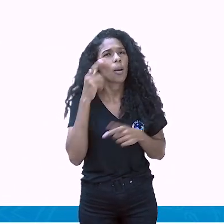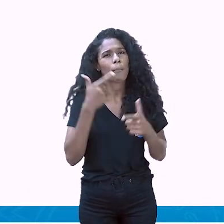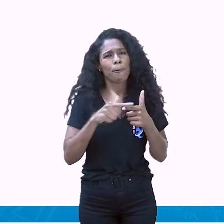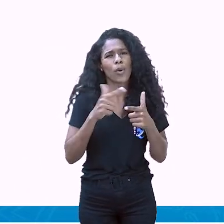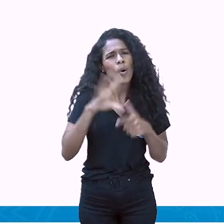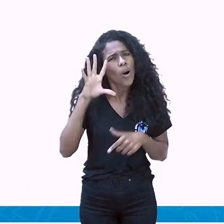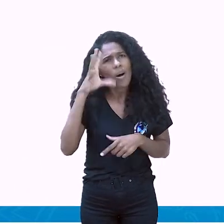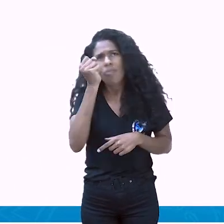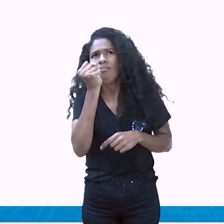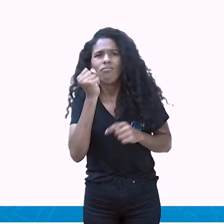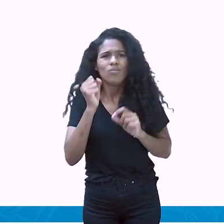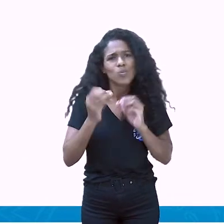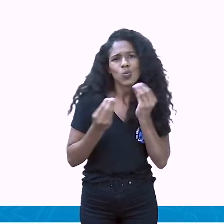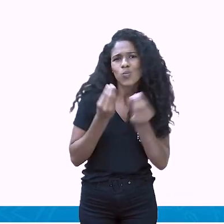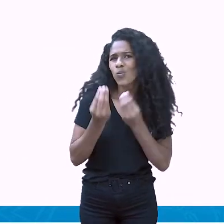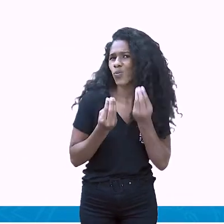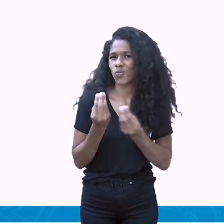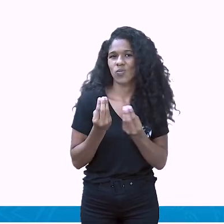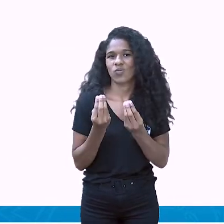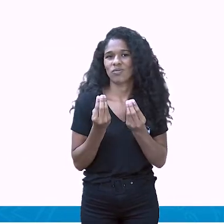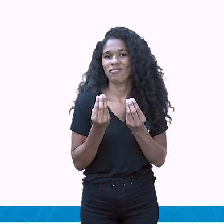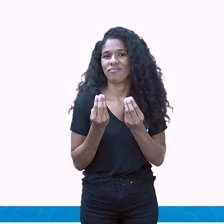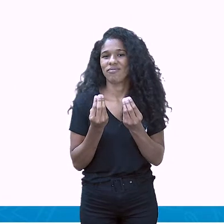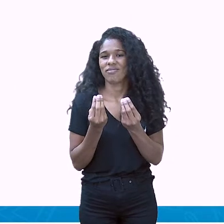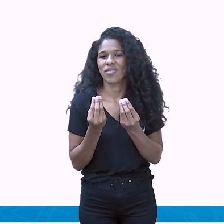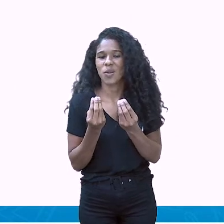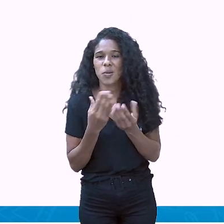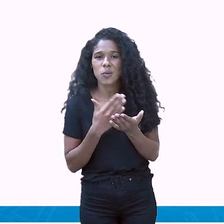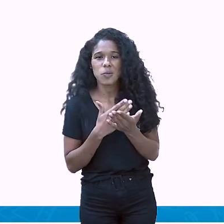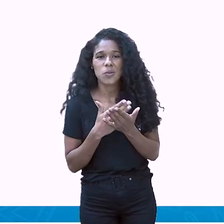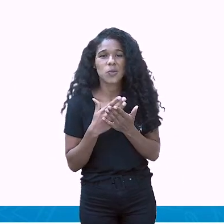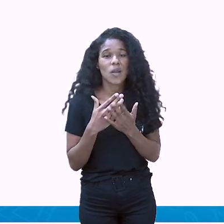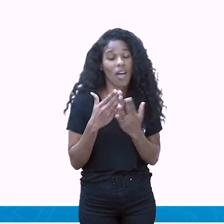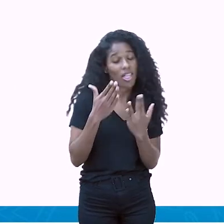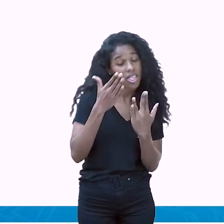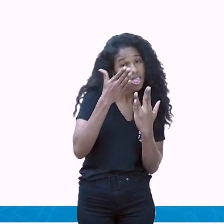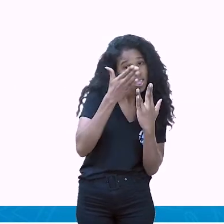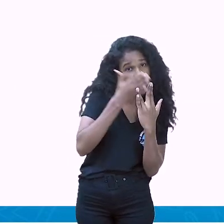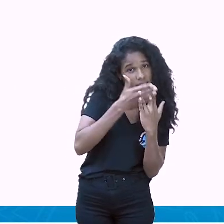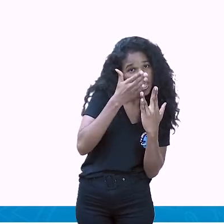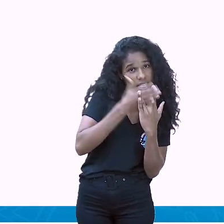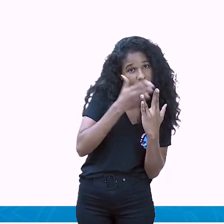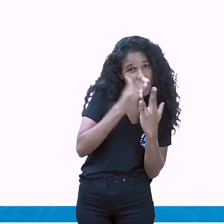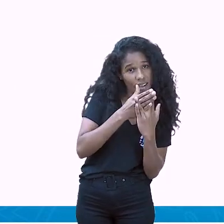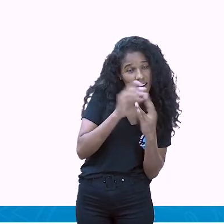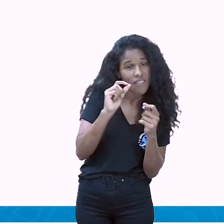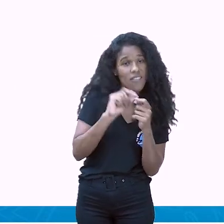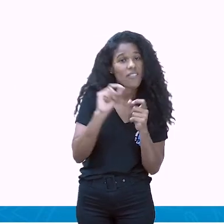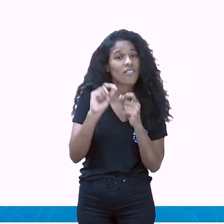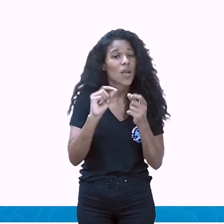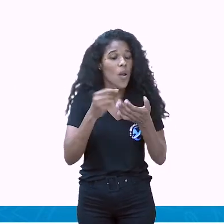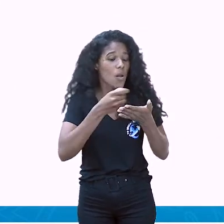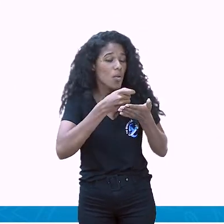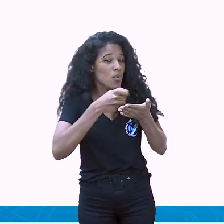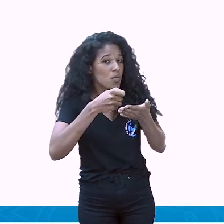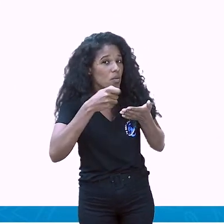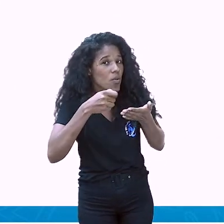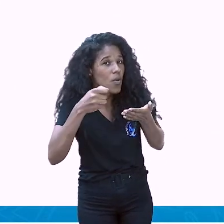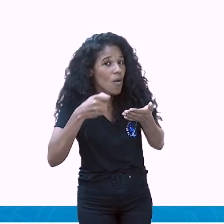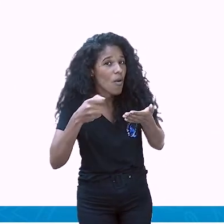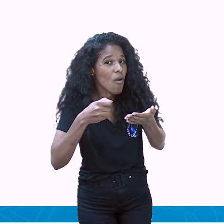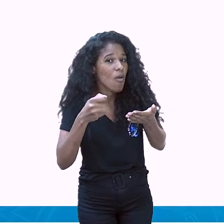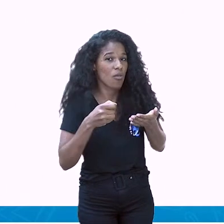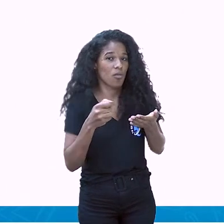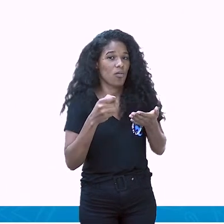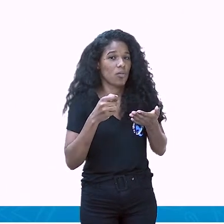problema dele? Isso, no intervalo, ele escreveu aquele bilhetinho, né? Mas se trancou dentro do banheiro, né? Porque ele